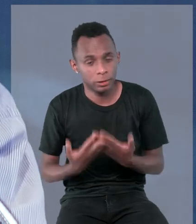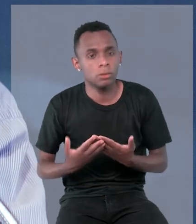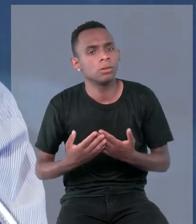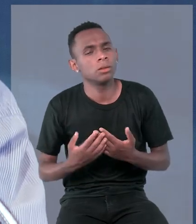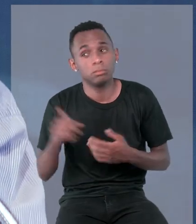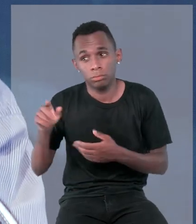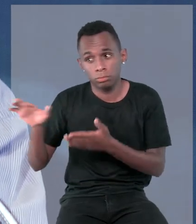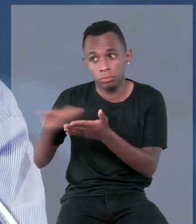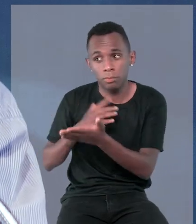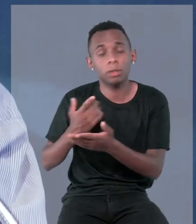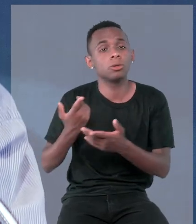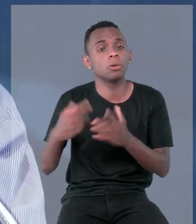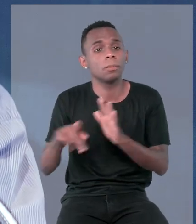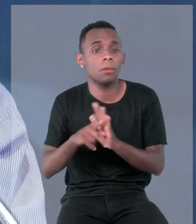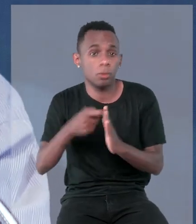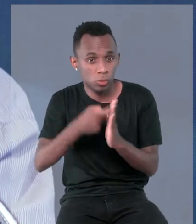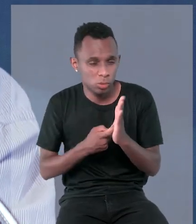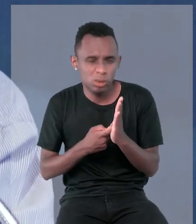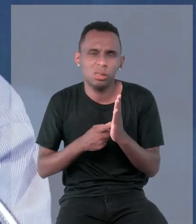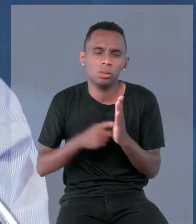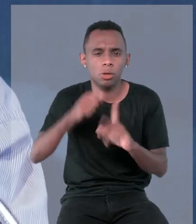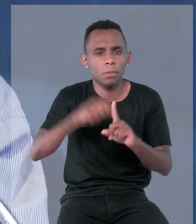enviou o texto dele e tal, né, isso